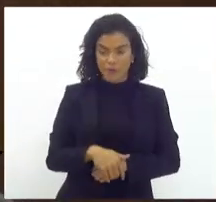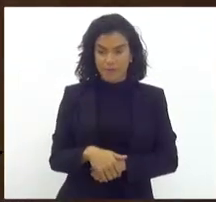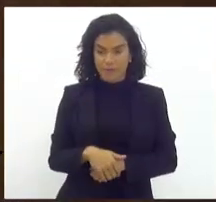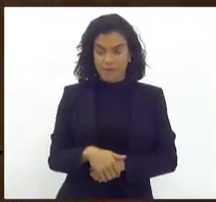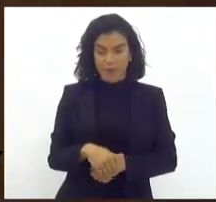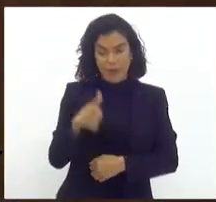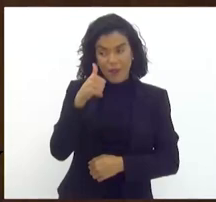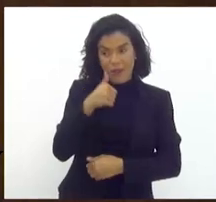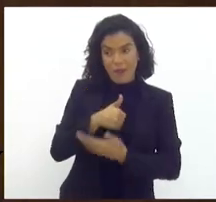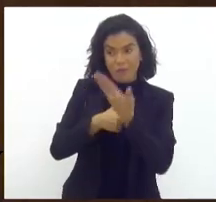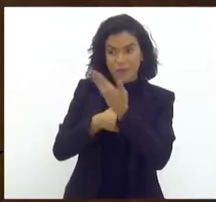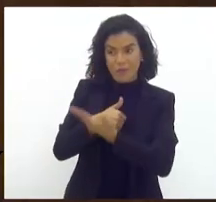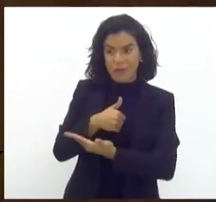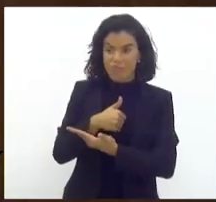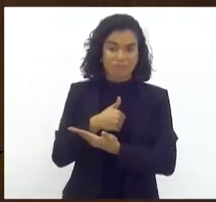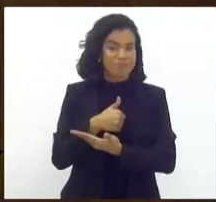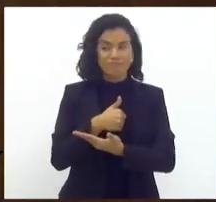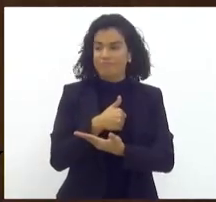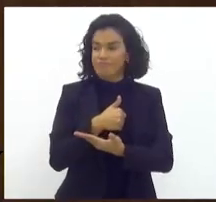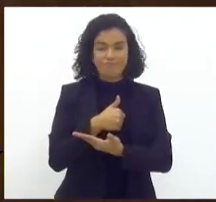que a moça não